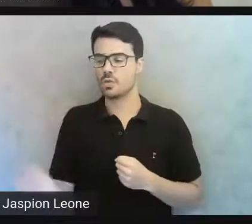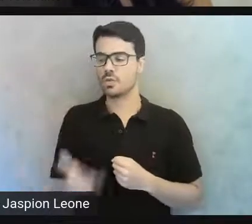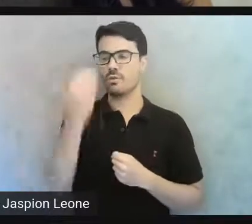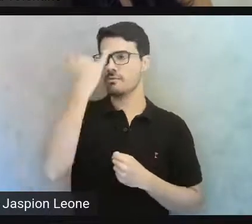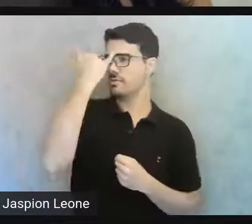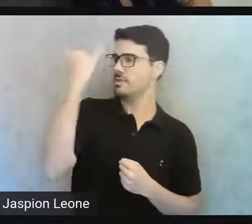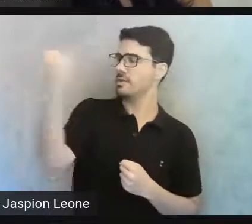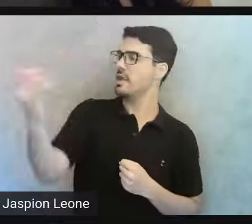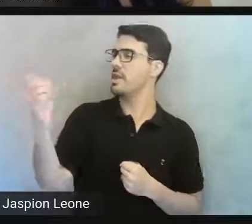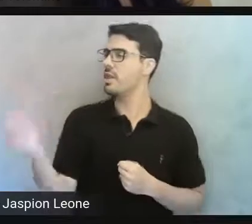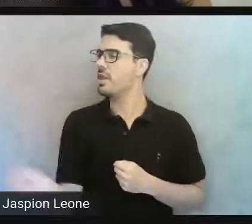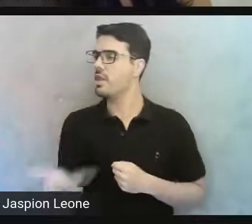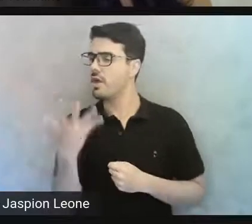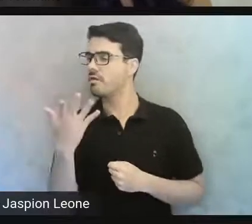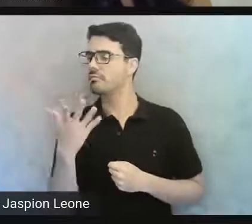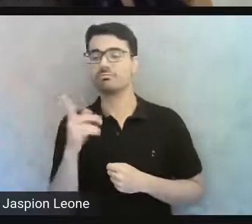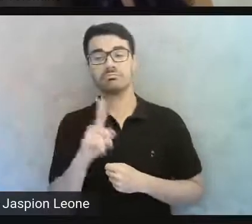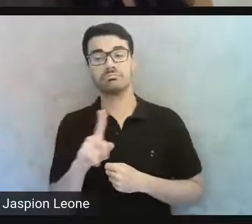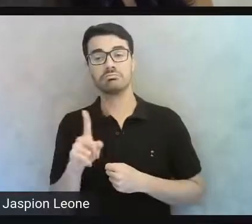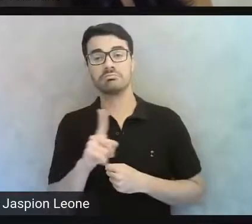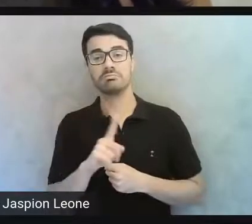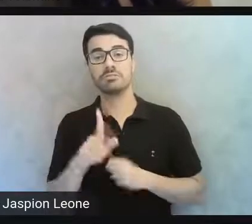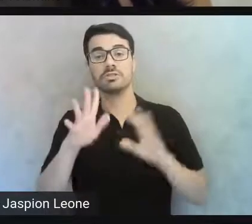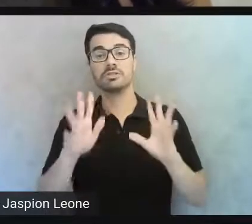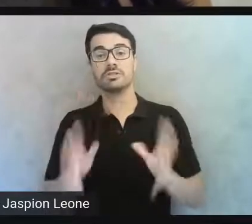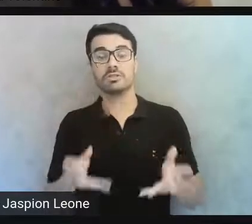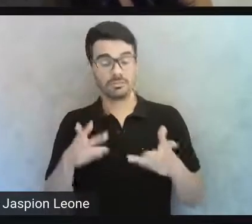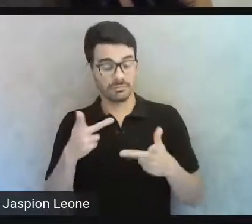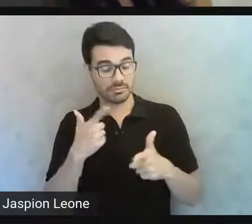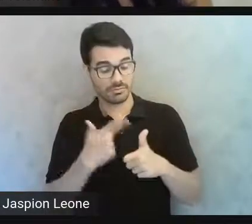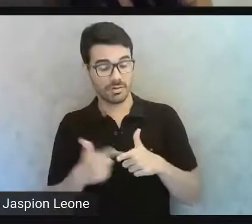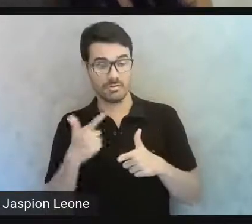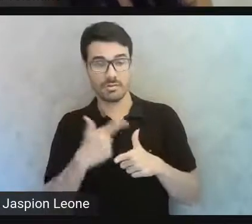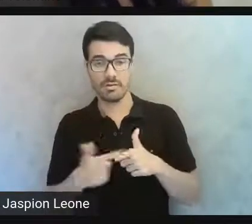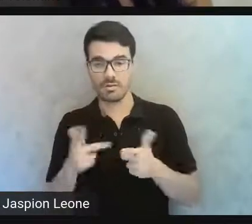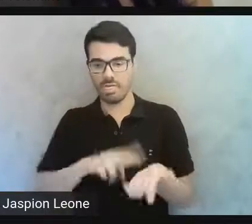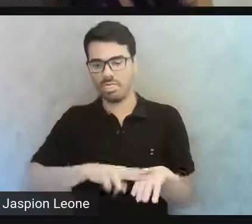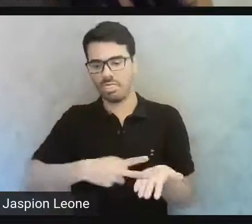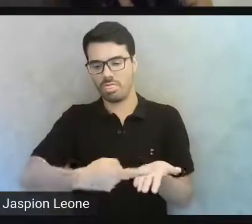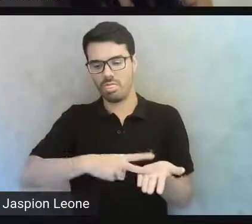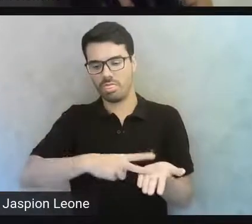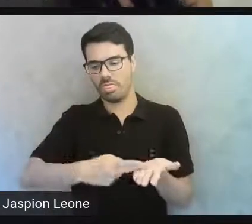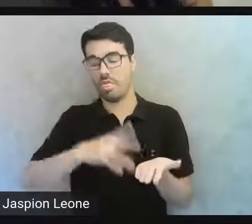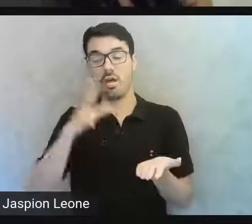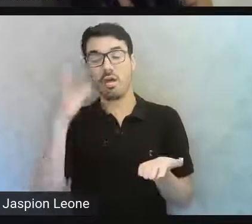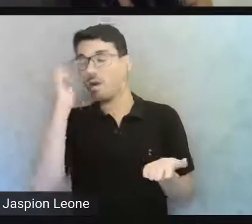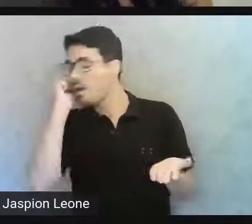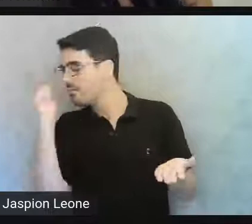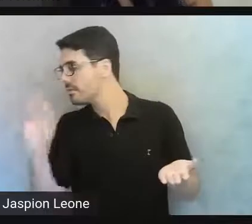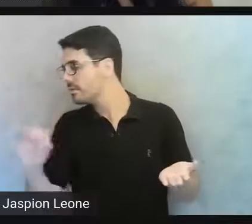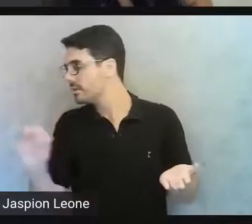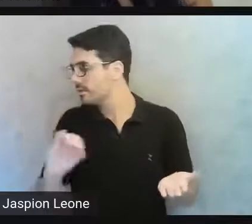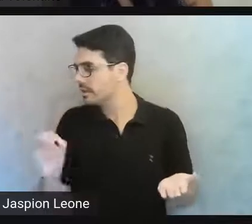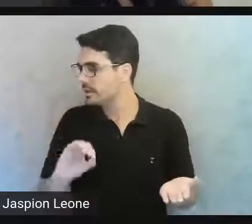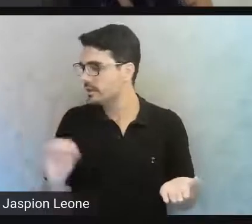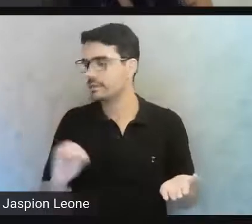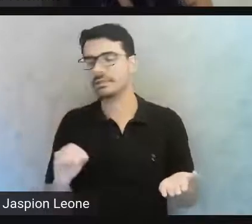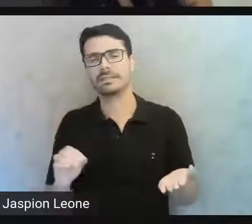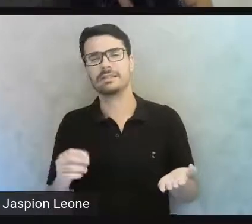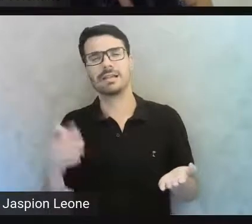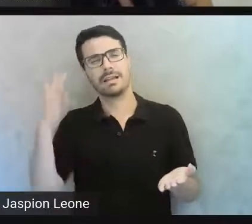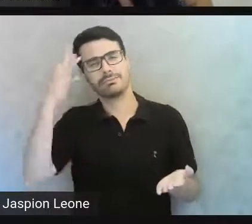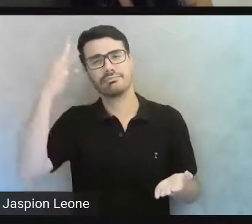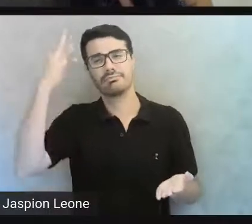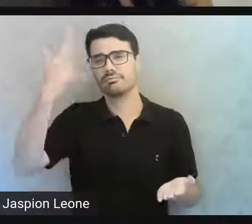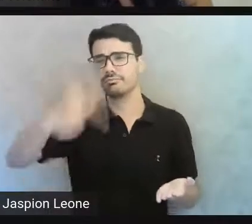ideias, ela está absorvida pelo problema, ela não dorme mais direito, ela tem, às vezes, problemas de enxaqueca, ela